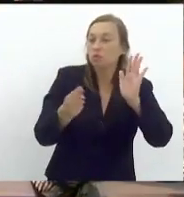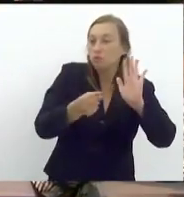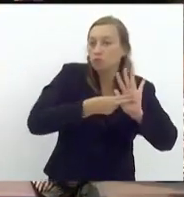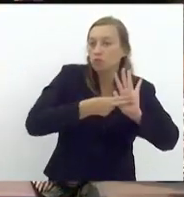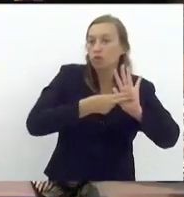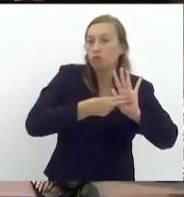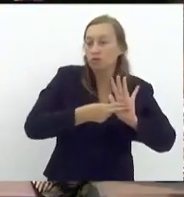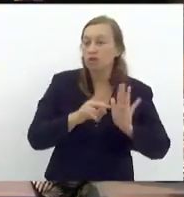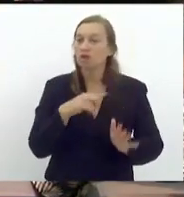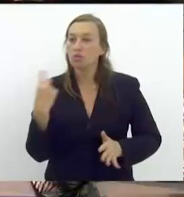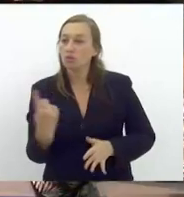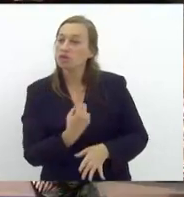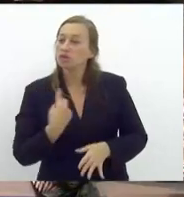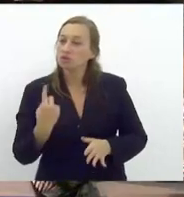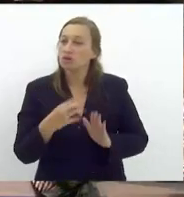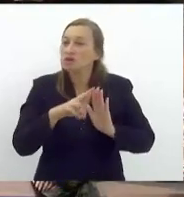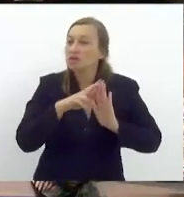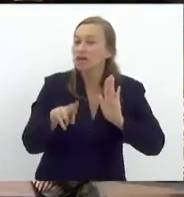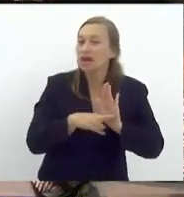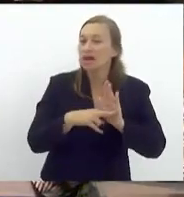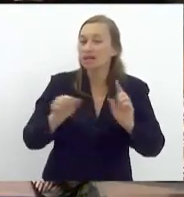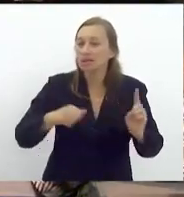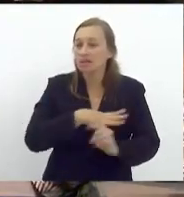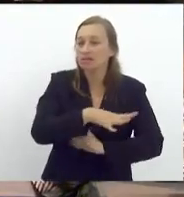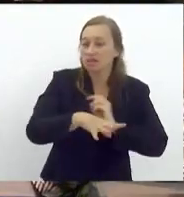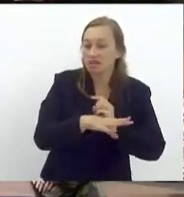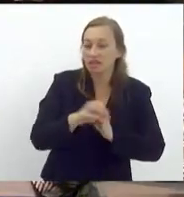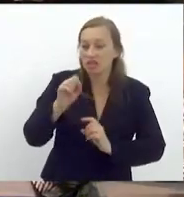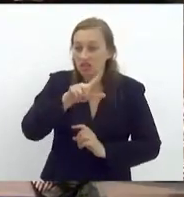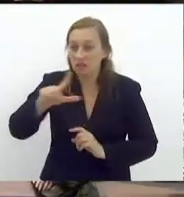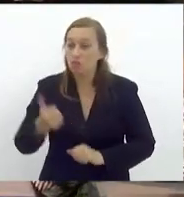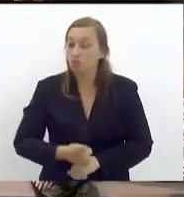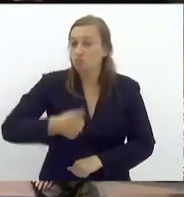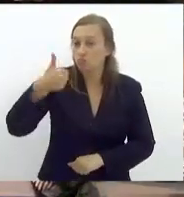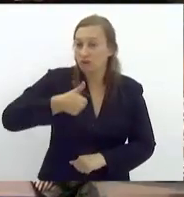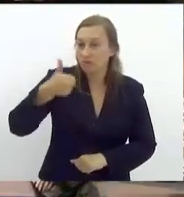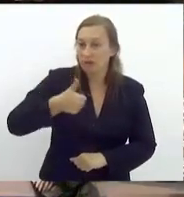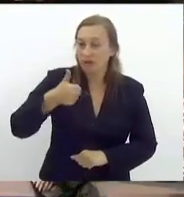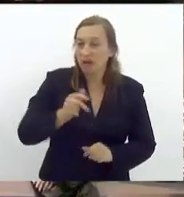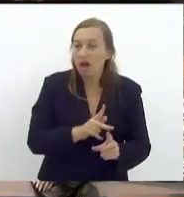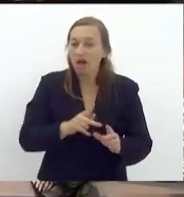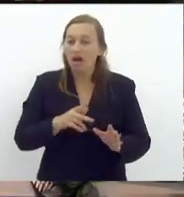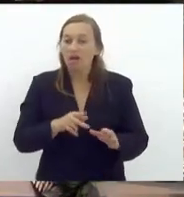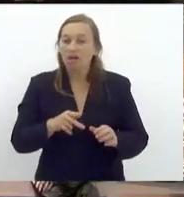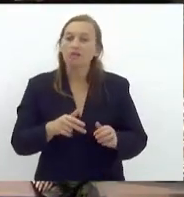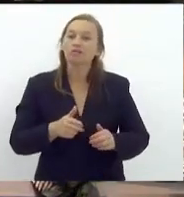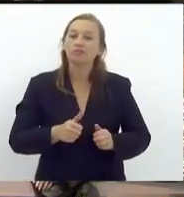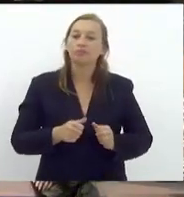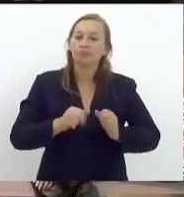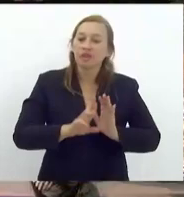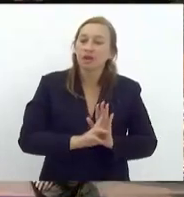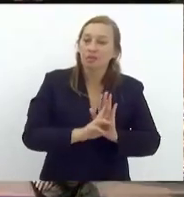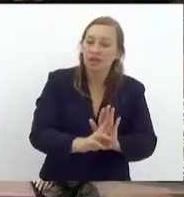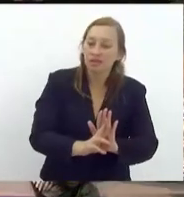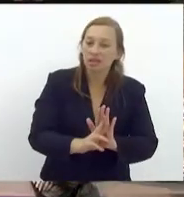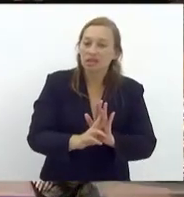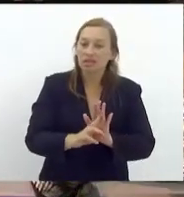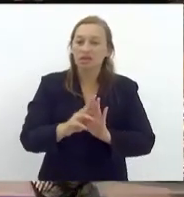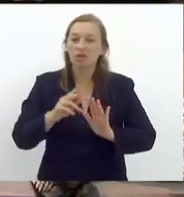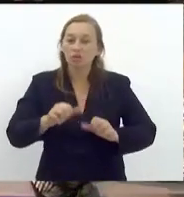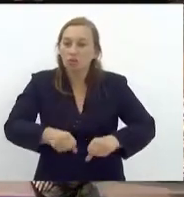compromisso com as nossas diretrizes da sociedade um a frente parlamentar em defesa da cultura hip hop